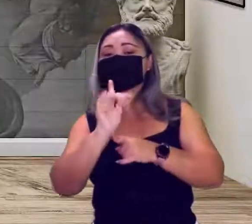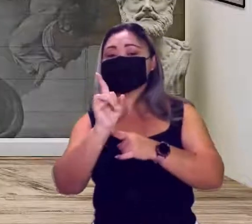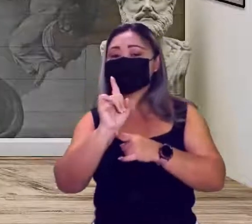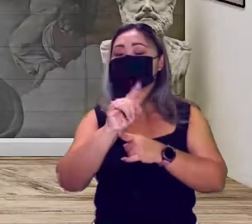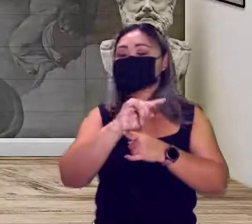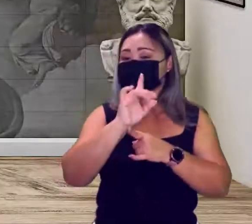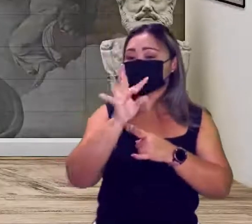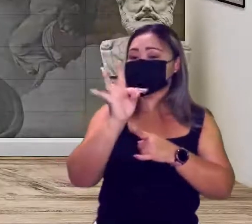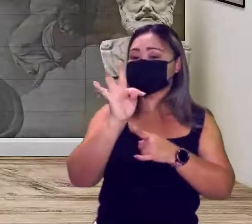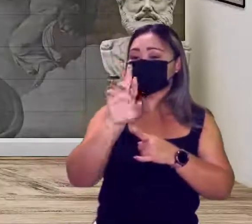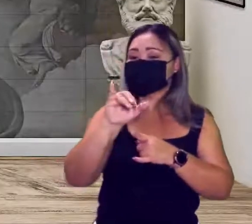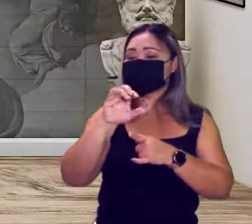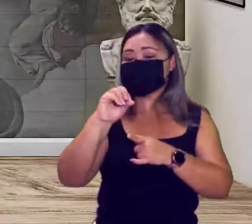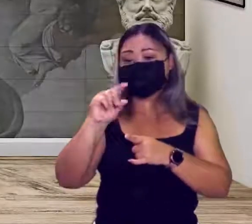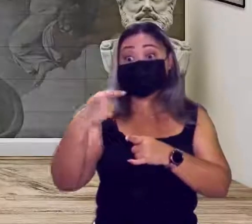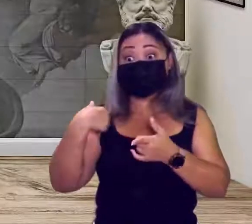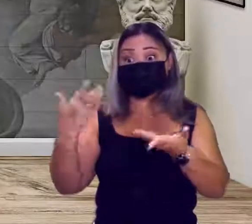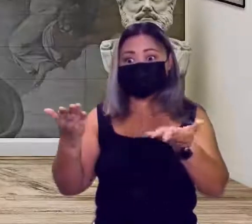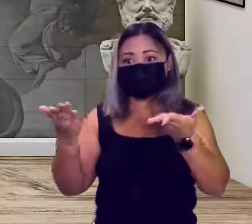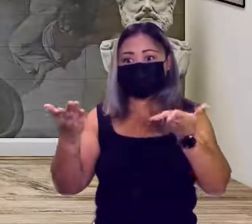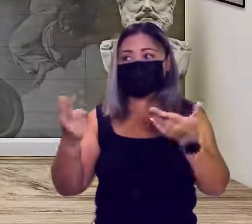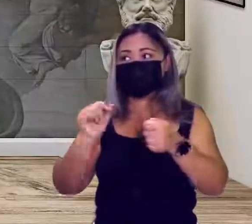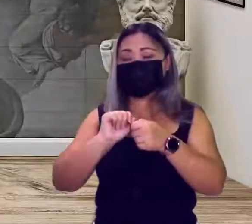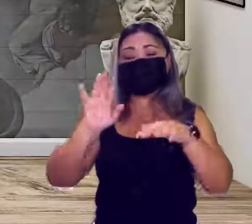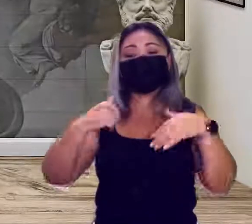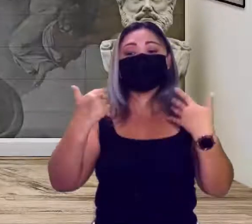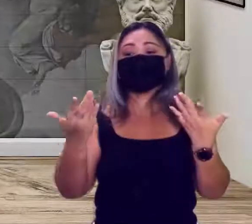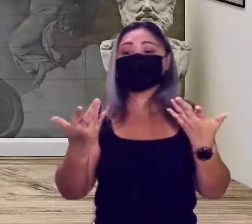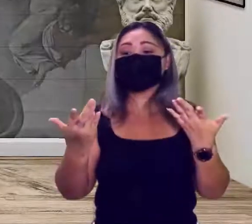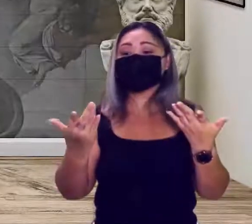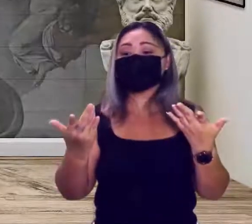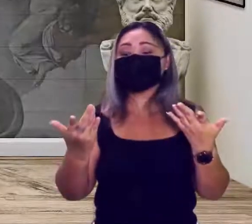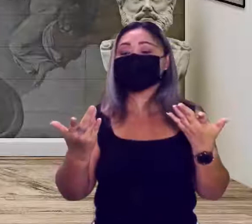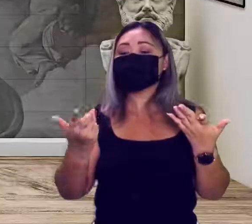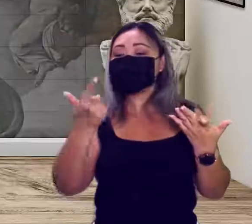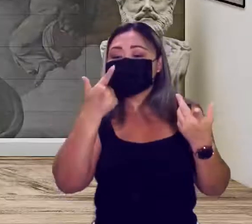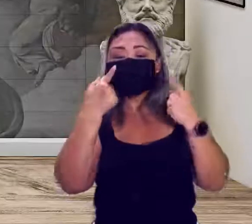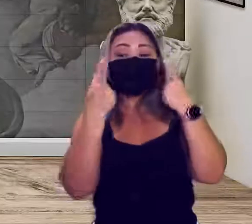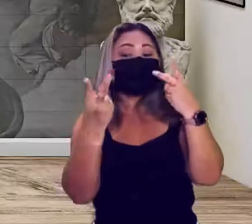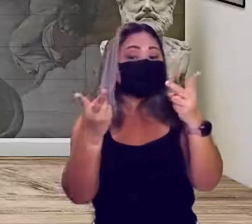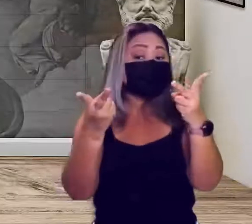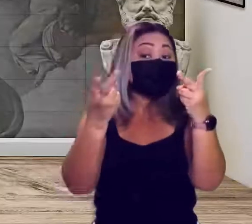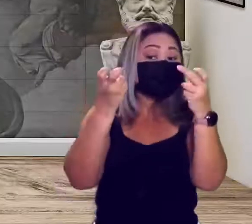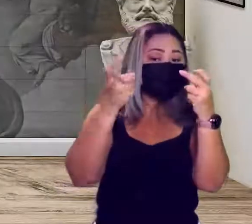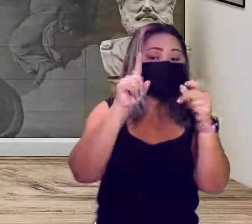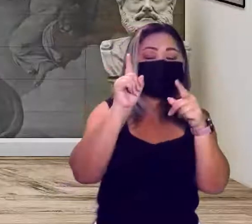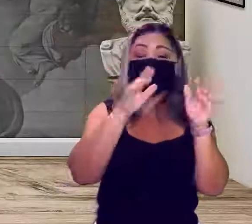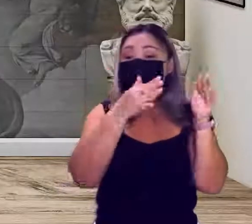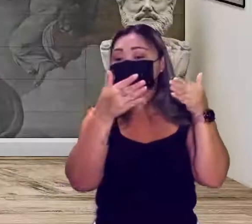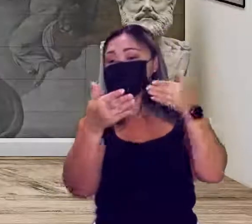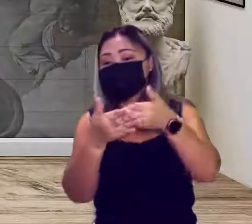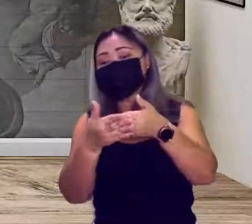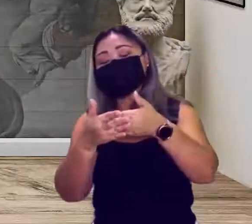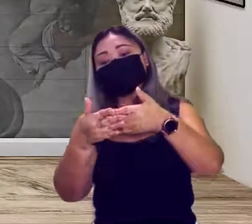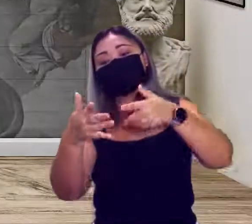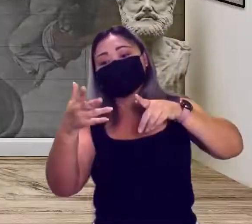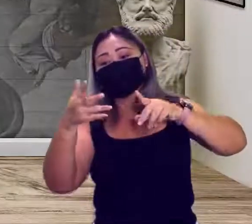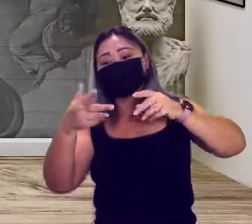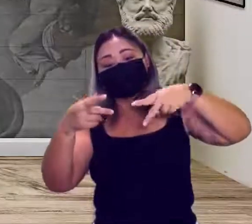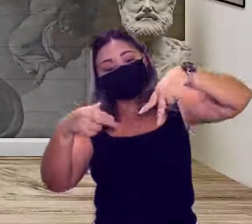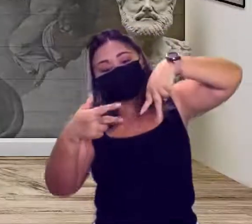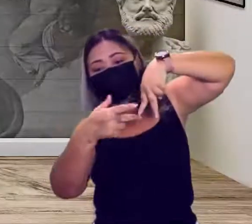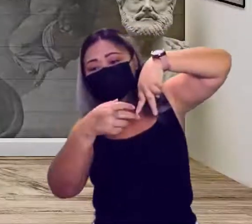inclusive fizeram um atual, né? Nesse sentido. Ou seja, vocês vão perceber que lá no final Aquiles é pego